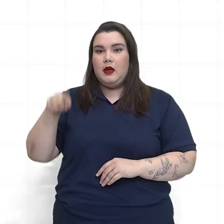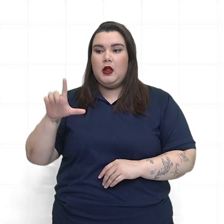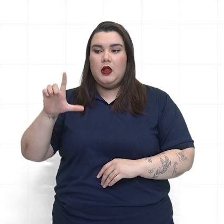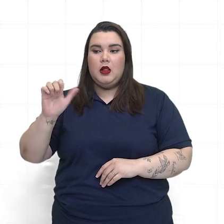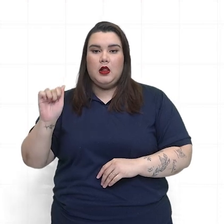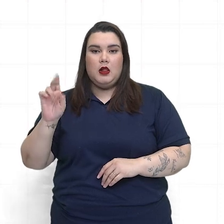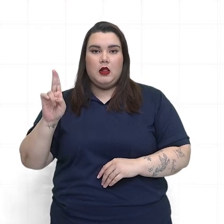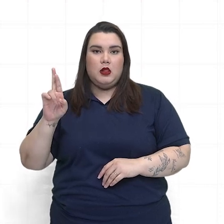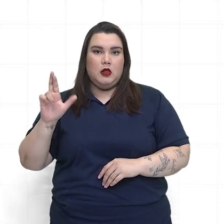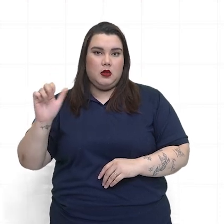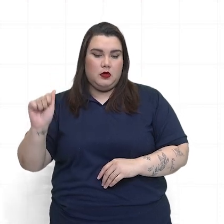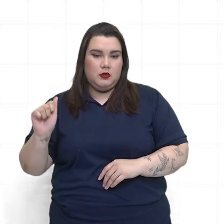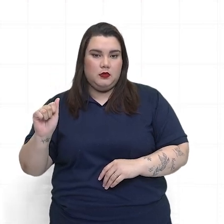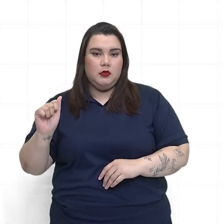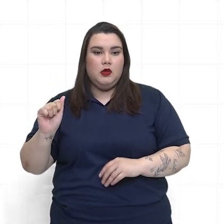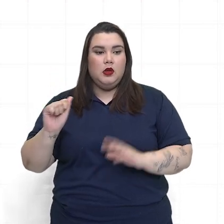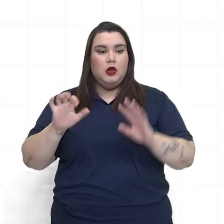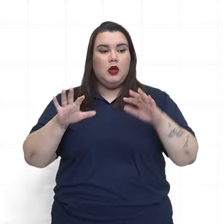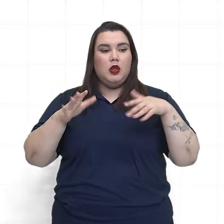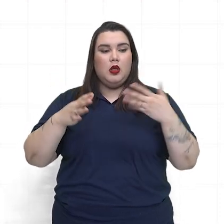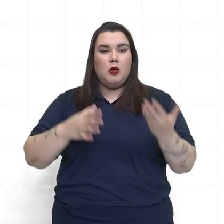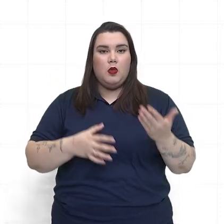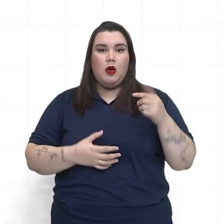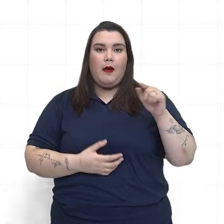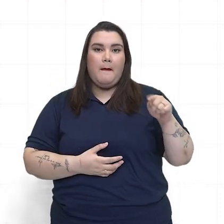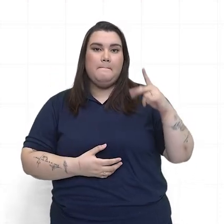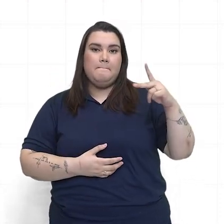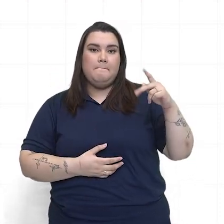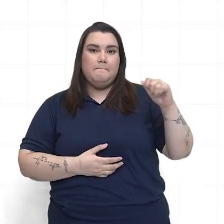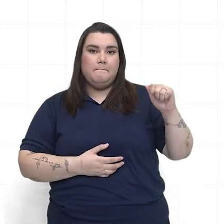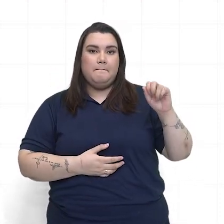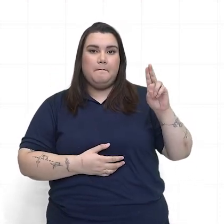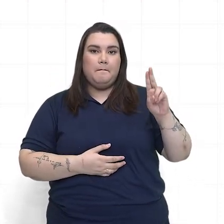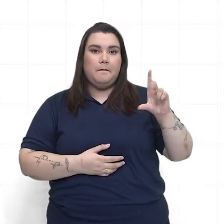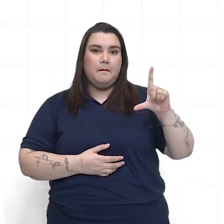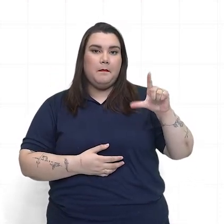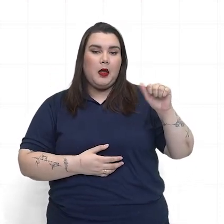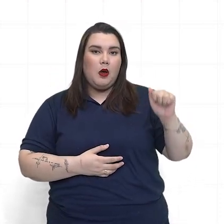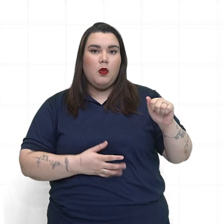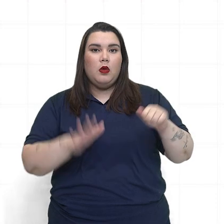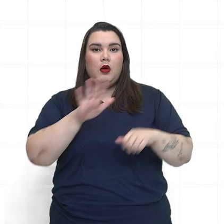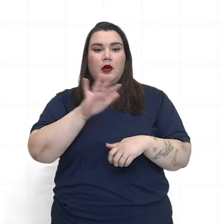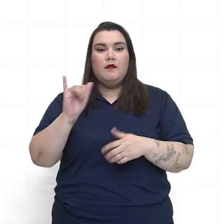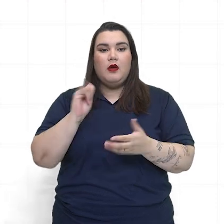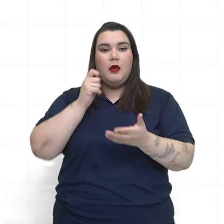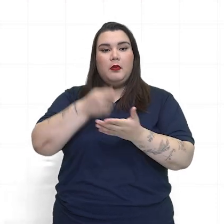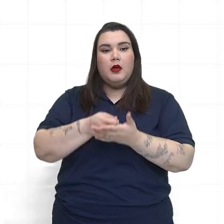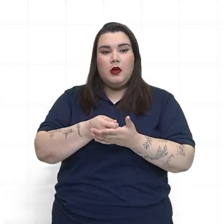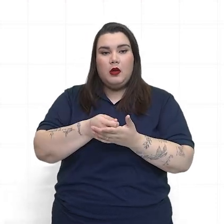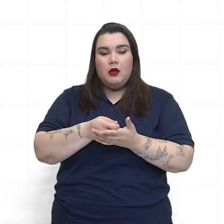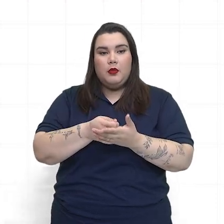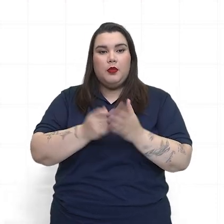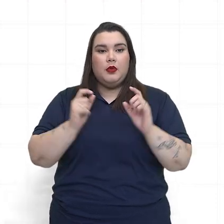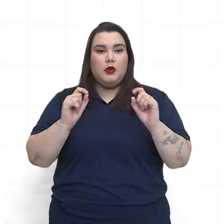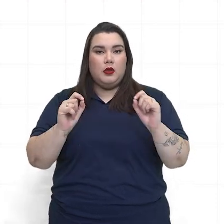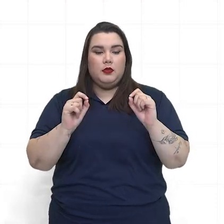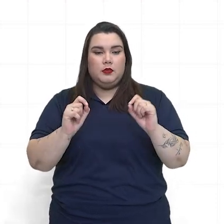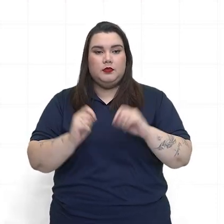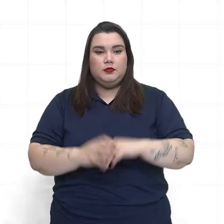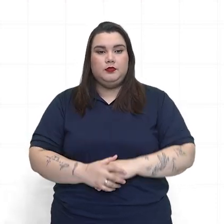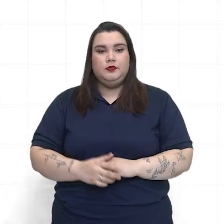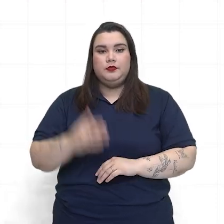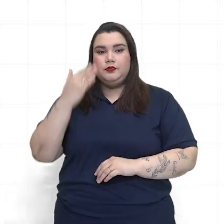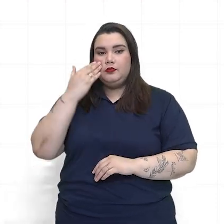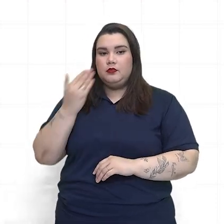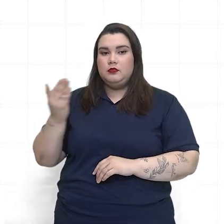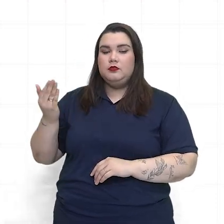Laura. E tudo que sobrar, que é o dobro disso, quem vai contribuir é a Paula. Então, como é que você